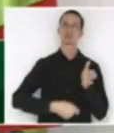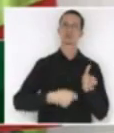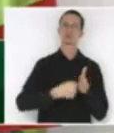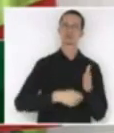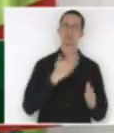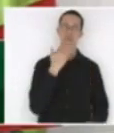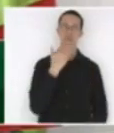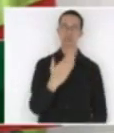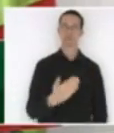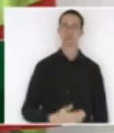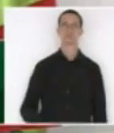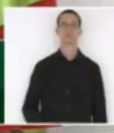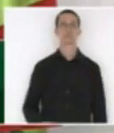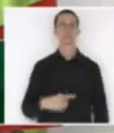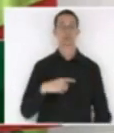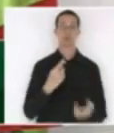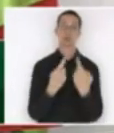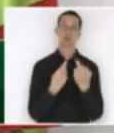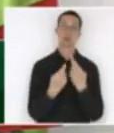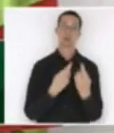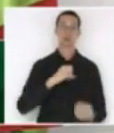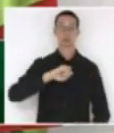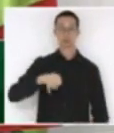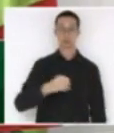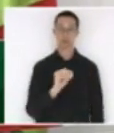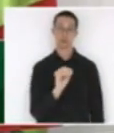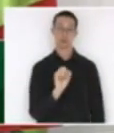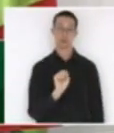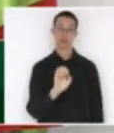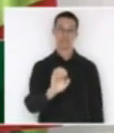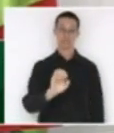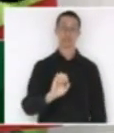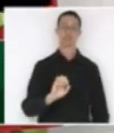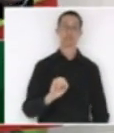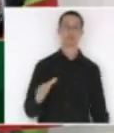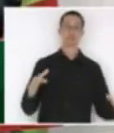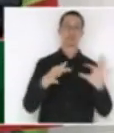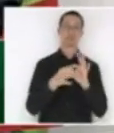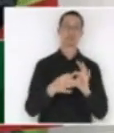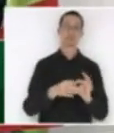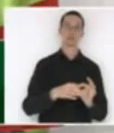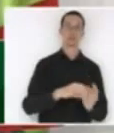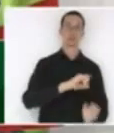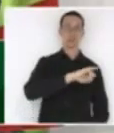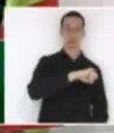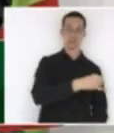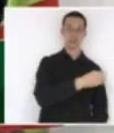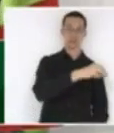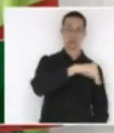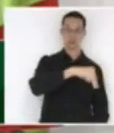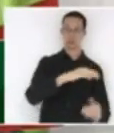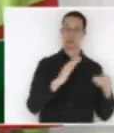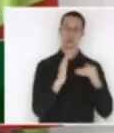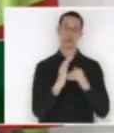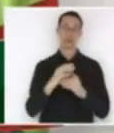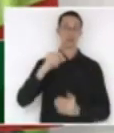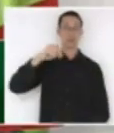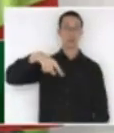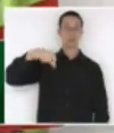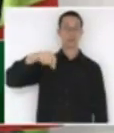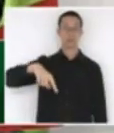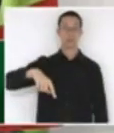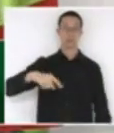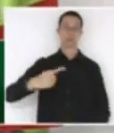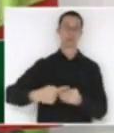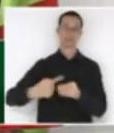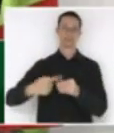a rodovia José Tiscoski, que liga Jacinto Machado a Sombrio, que realmente é um caos.